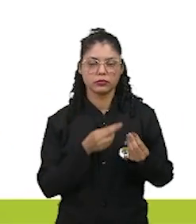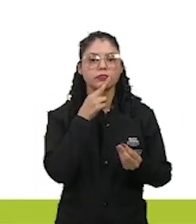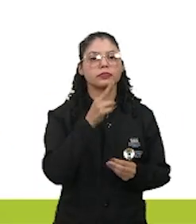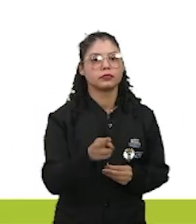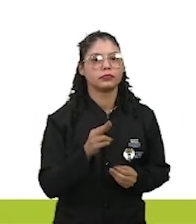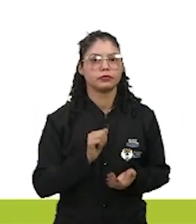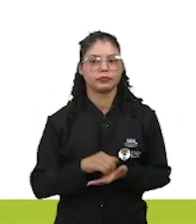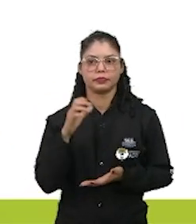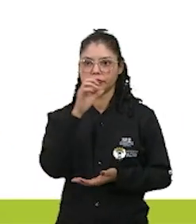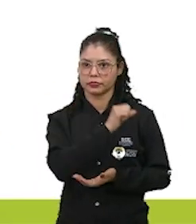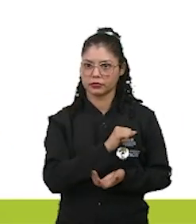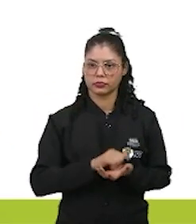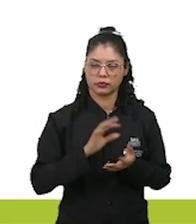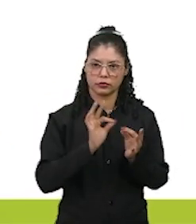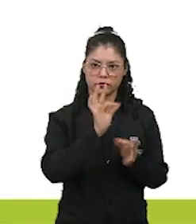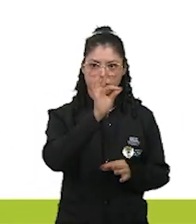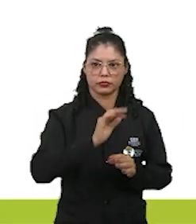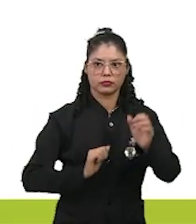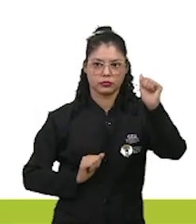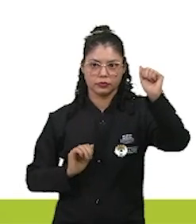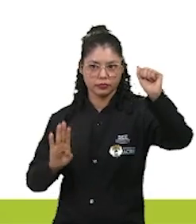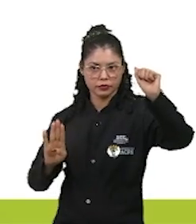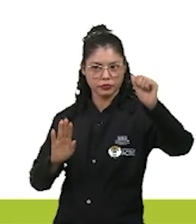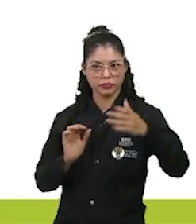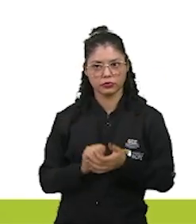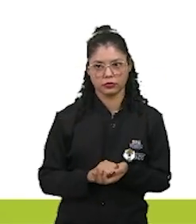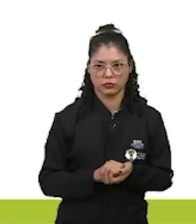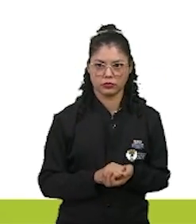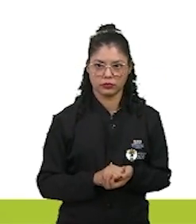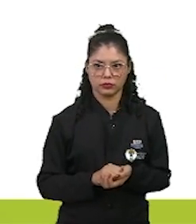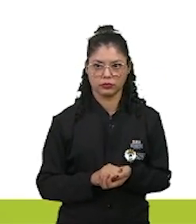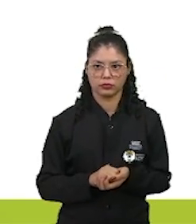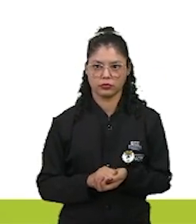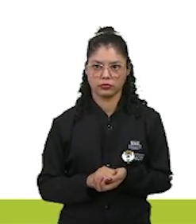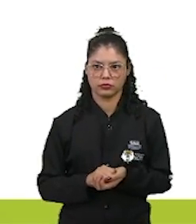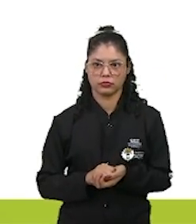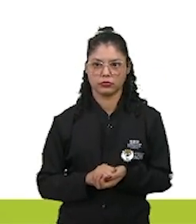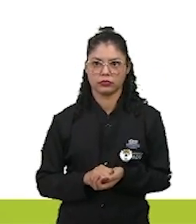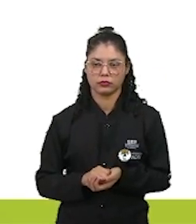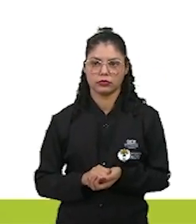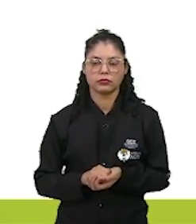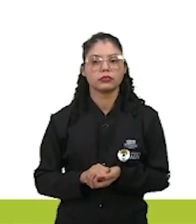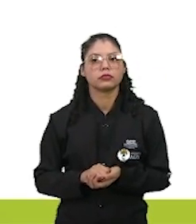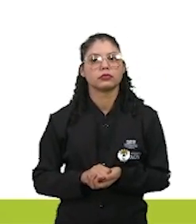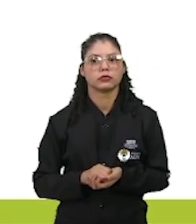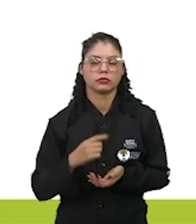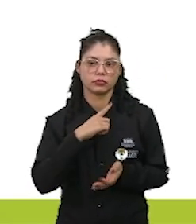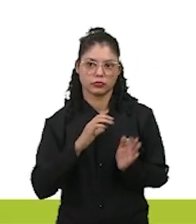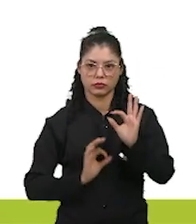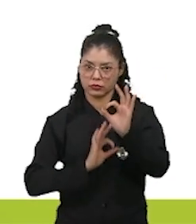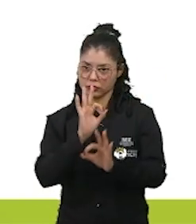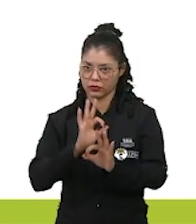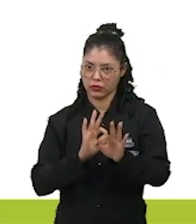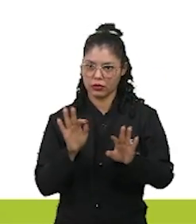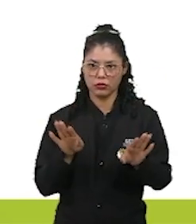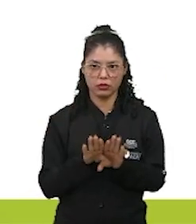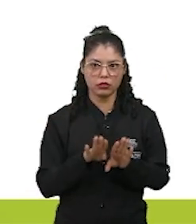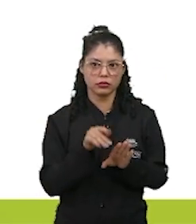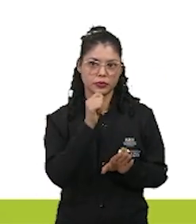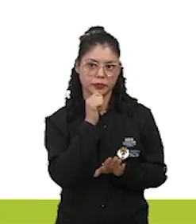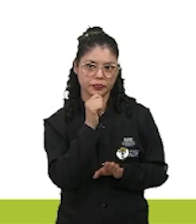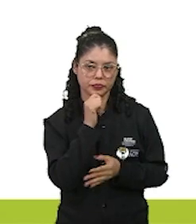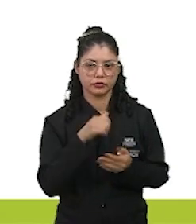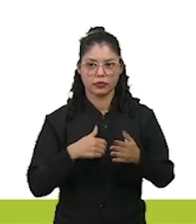esse problema rápido. Eu quero a distância de AB. Então você vai escolher aqui, ó, vai escolher montar um triângulo, tá bom? Um